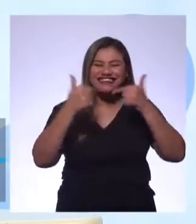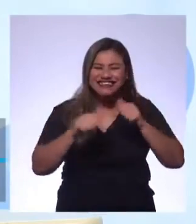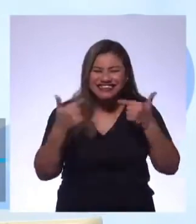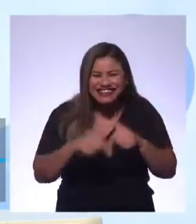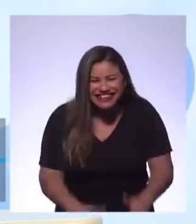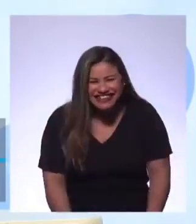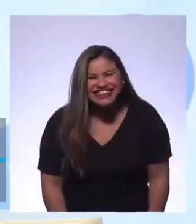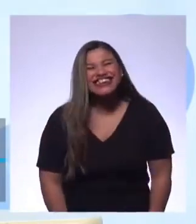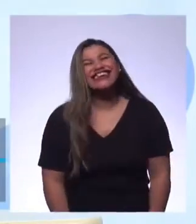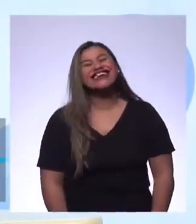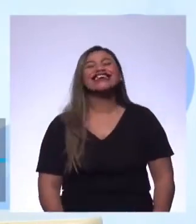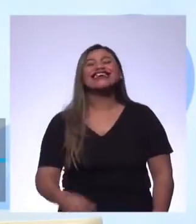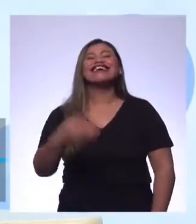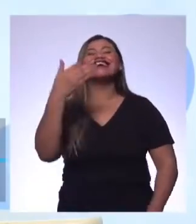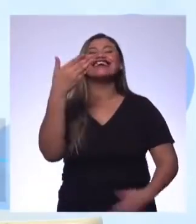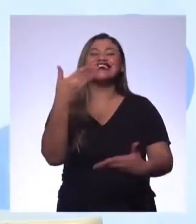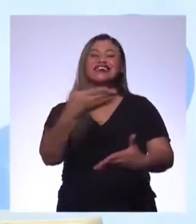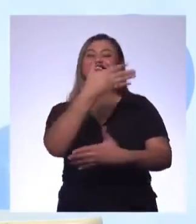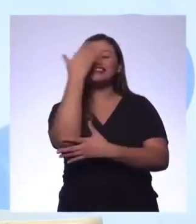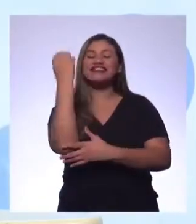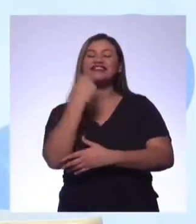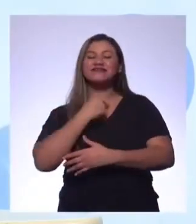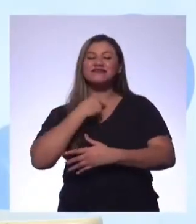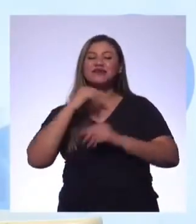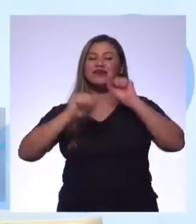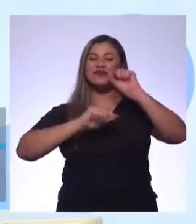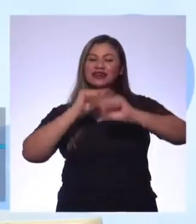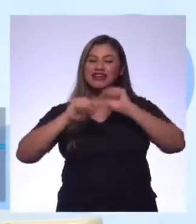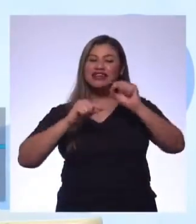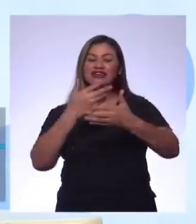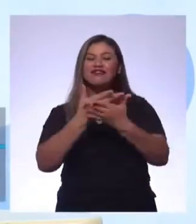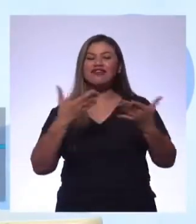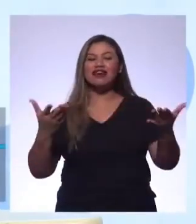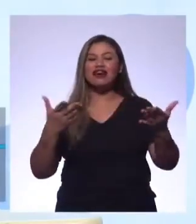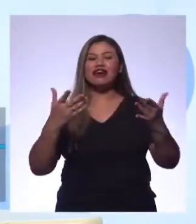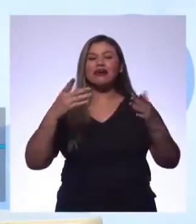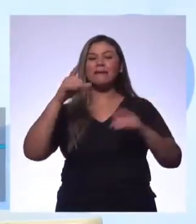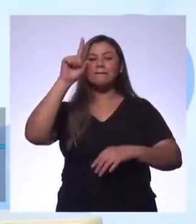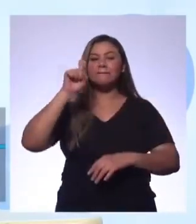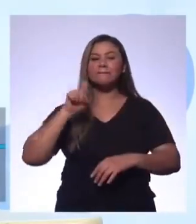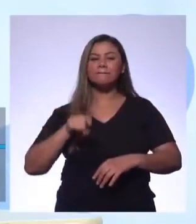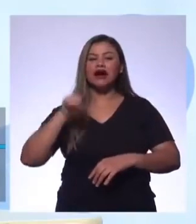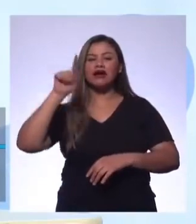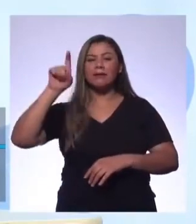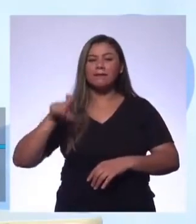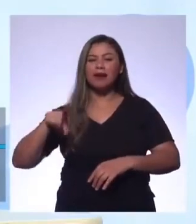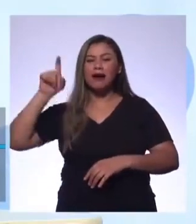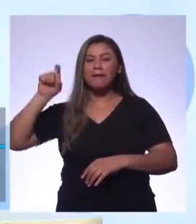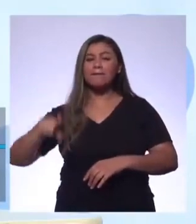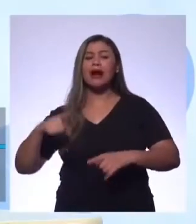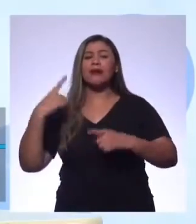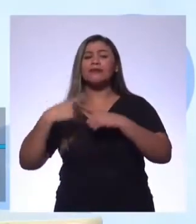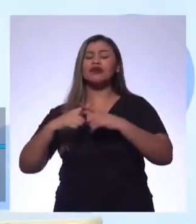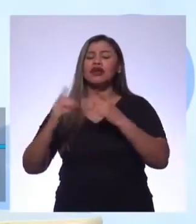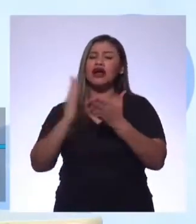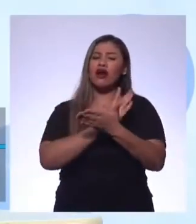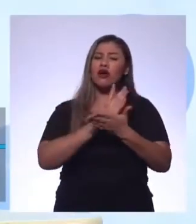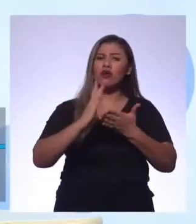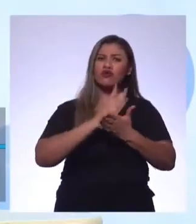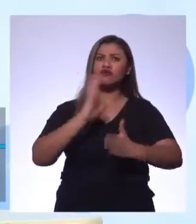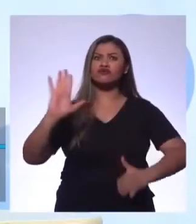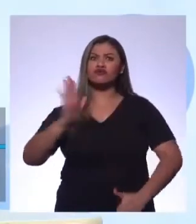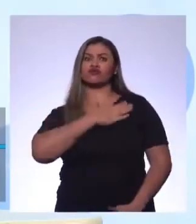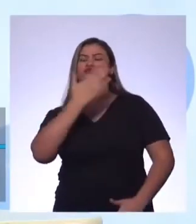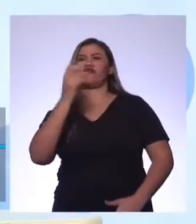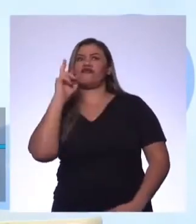aula antes que séria, eu me sobre esqueça, lei. ó, você disse por que tantas exclamações? Ué, porque alguns se assustam com normas,